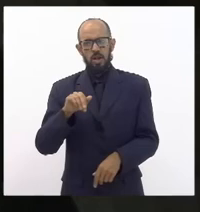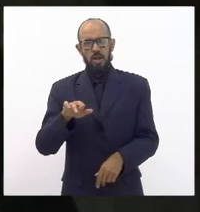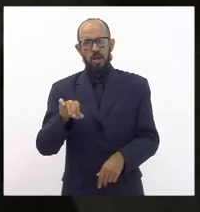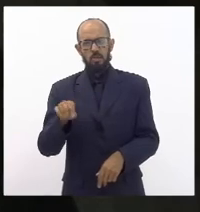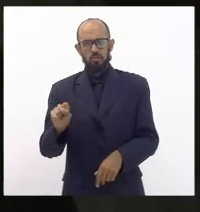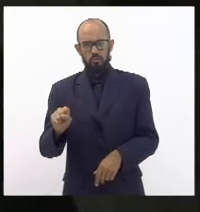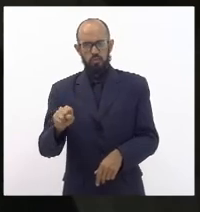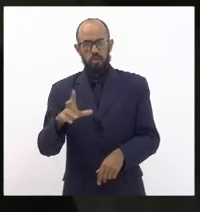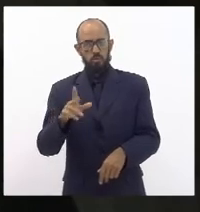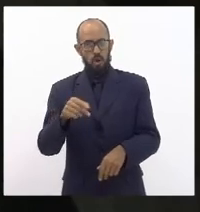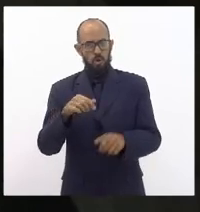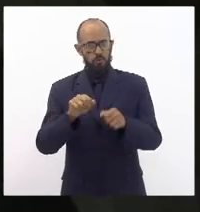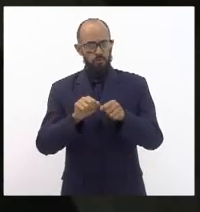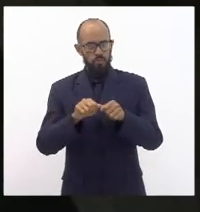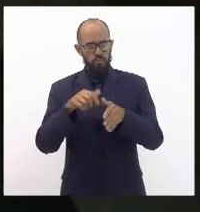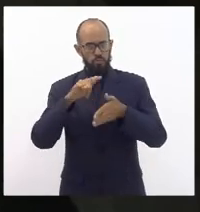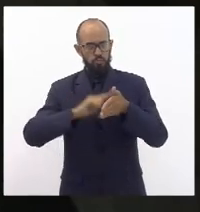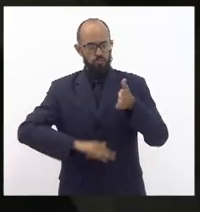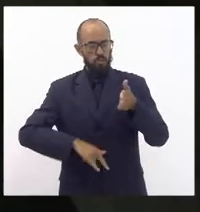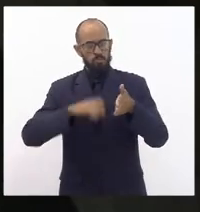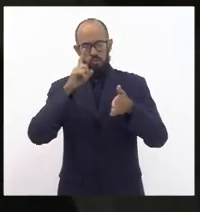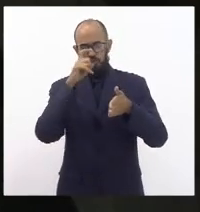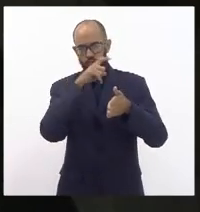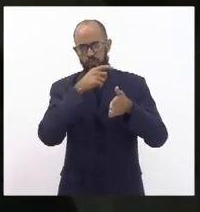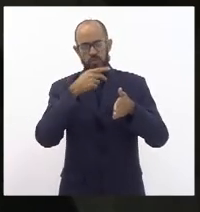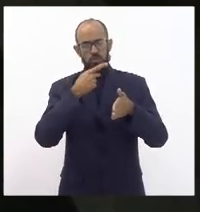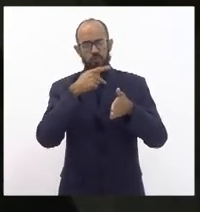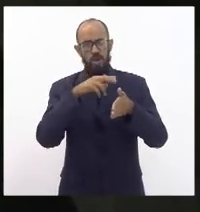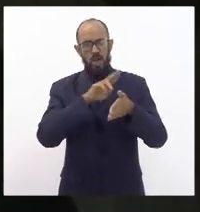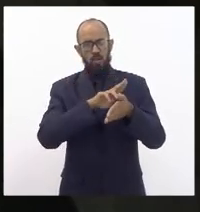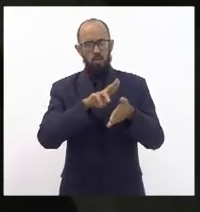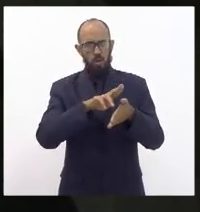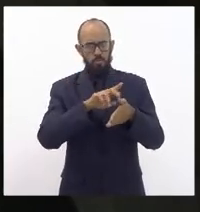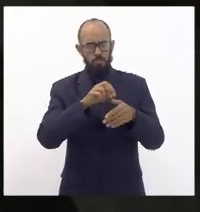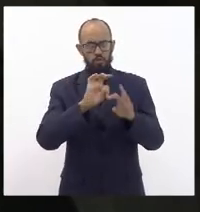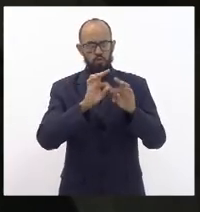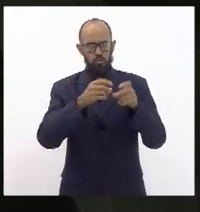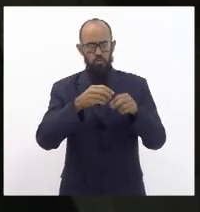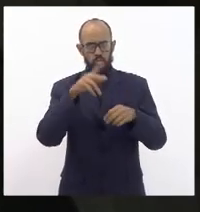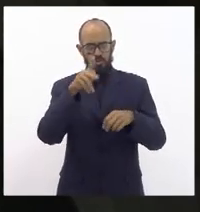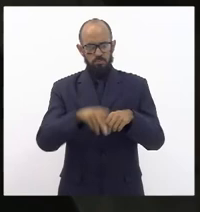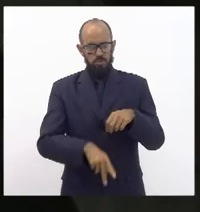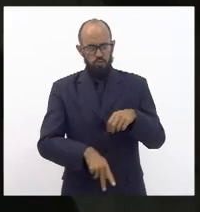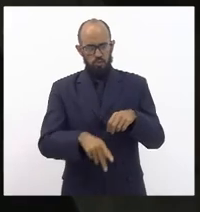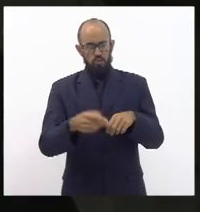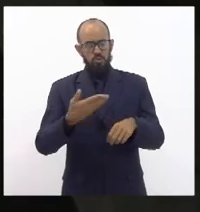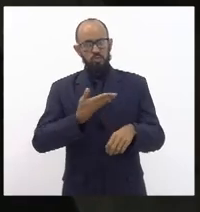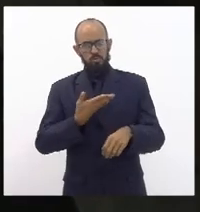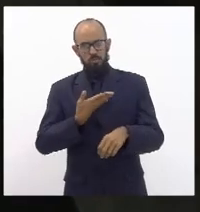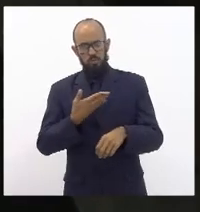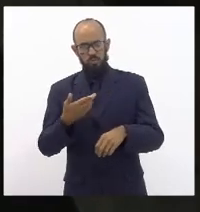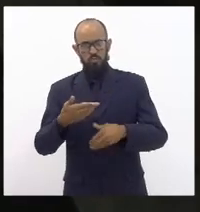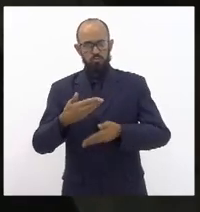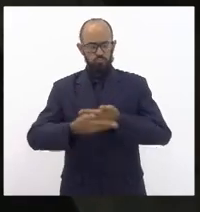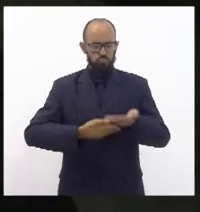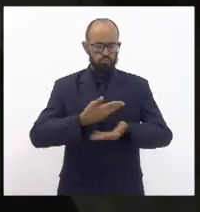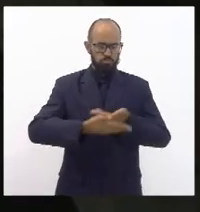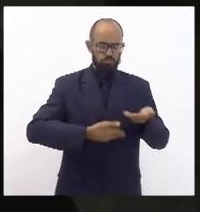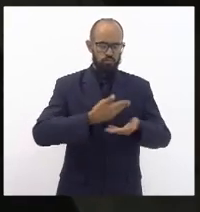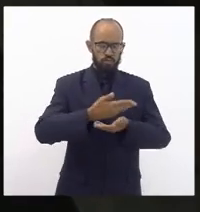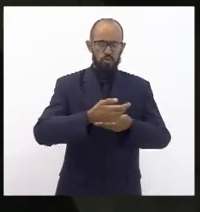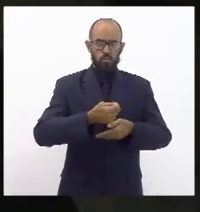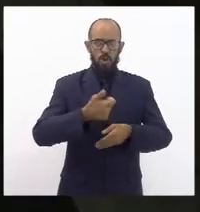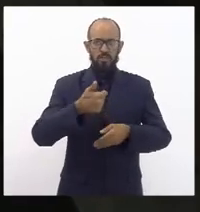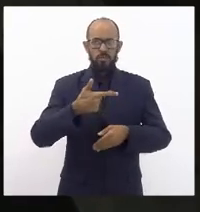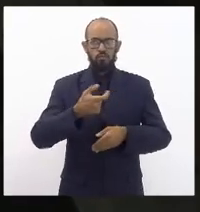pública muito difícil citar nominalmente é todas as pessoas é todos os companheiros e companheiros leve a trajetória de